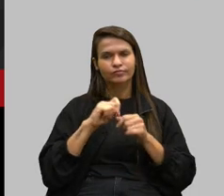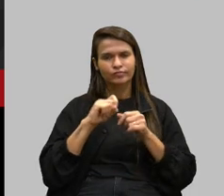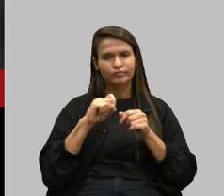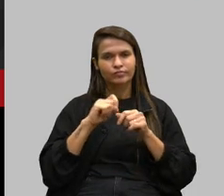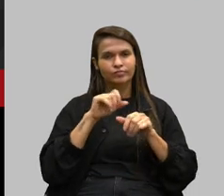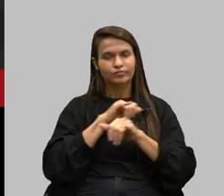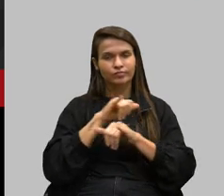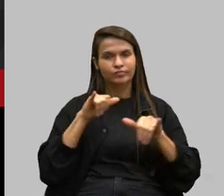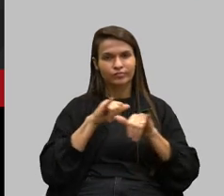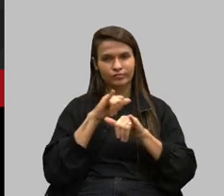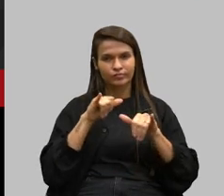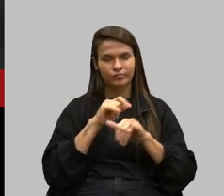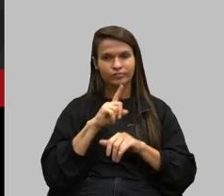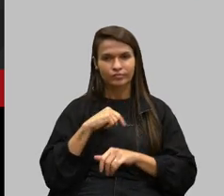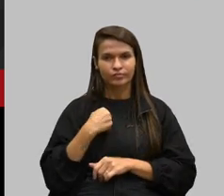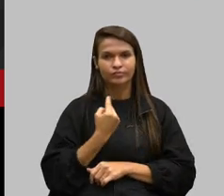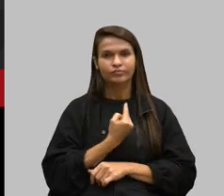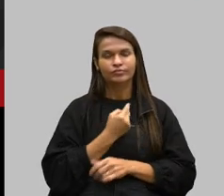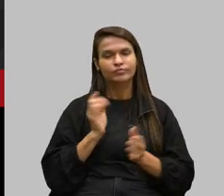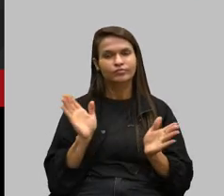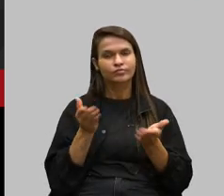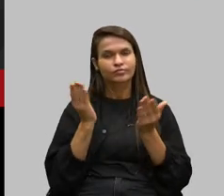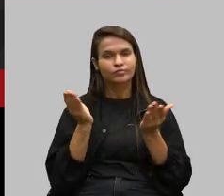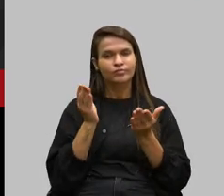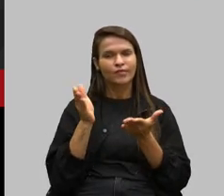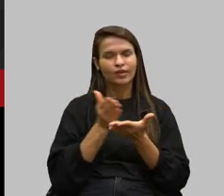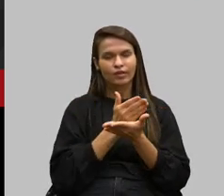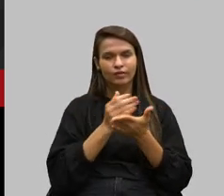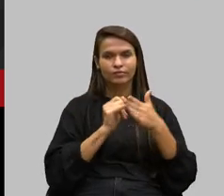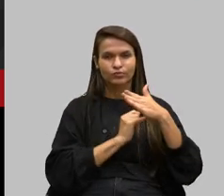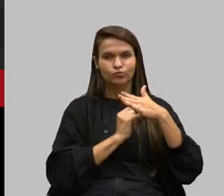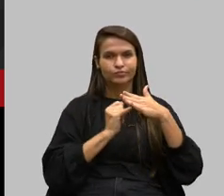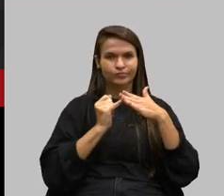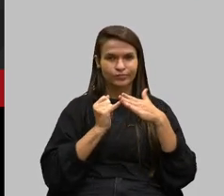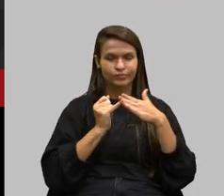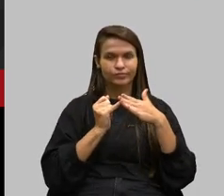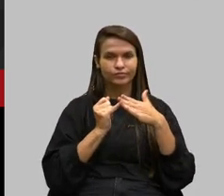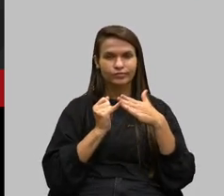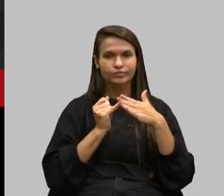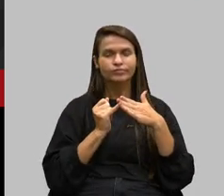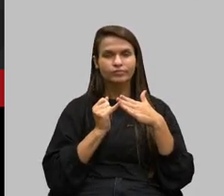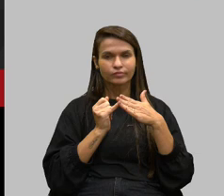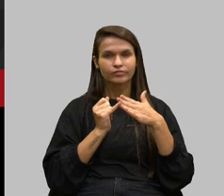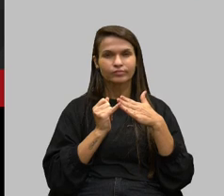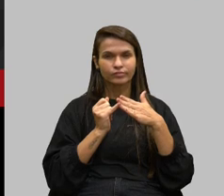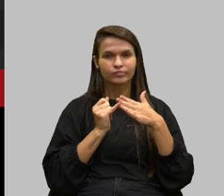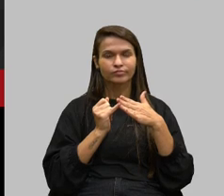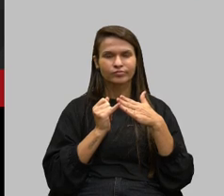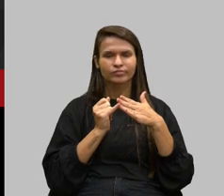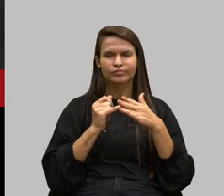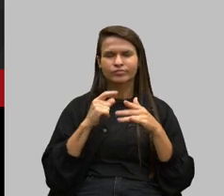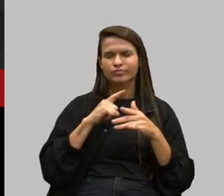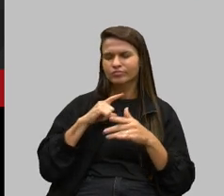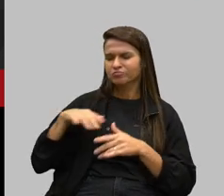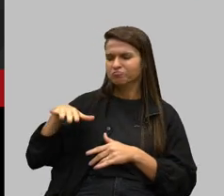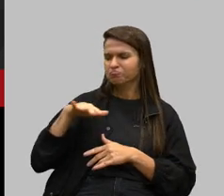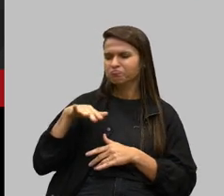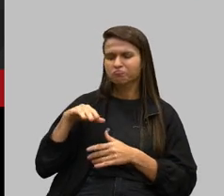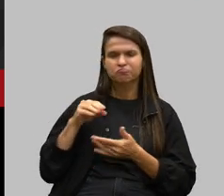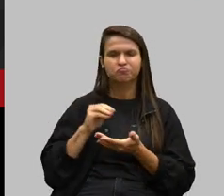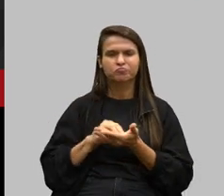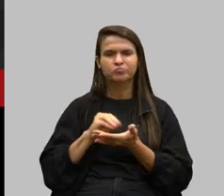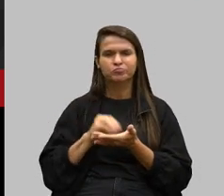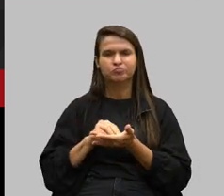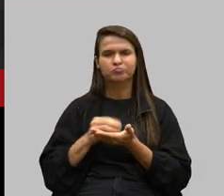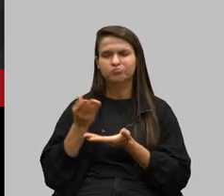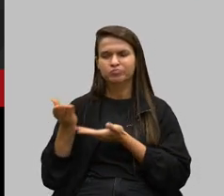campanha a gente estimulou algumas instituições que estavam em regiões ainda não atendidas diretamente